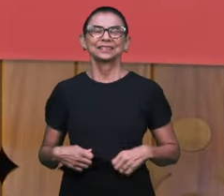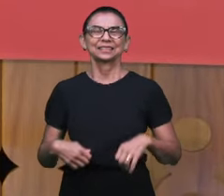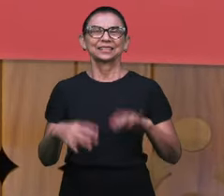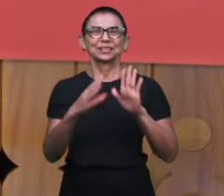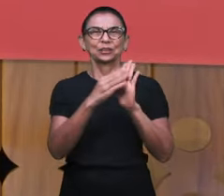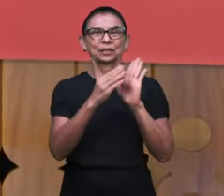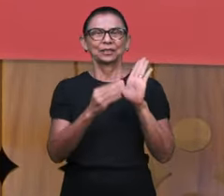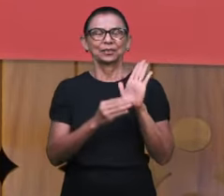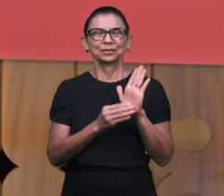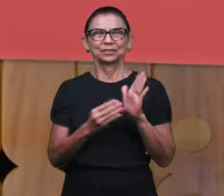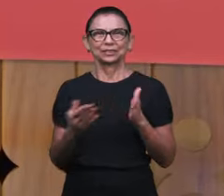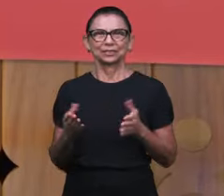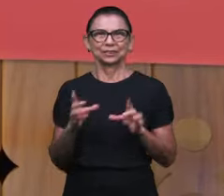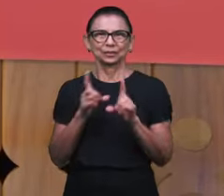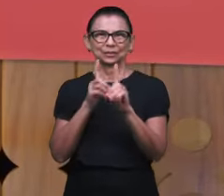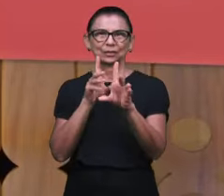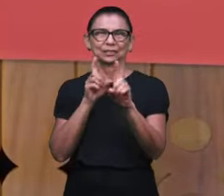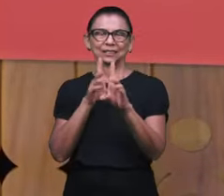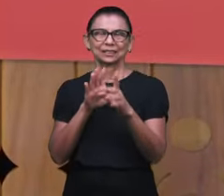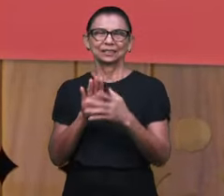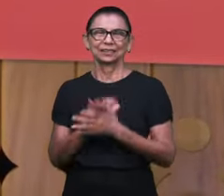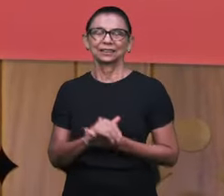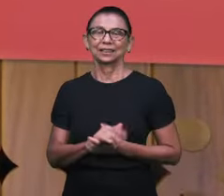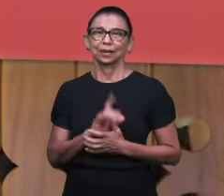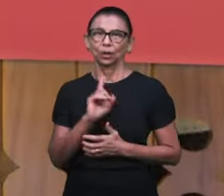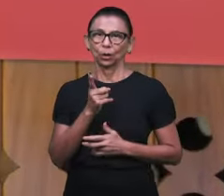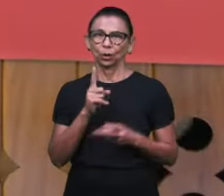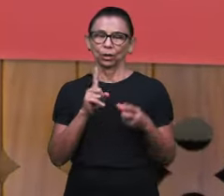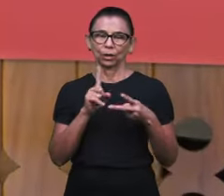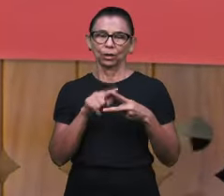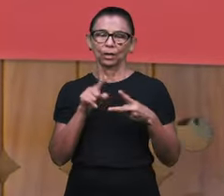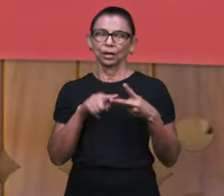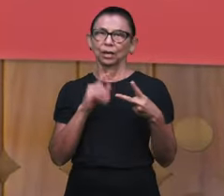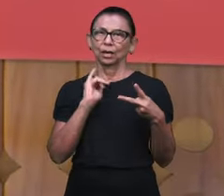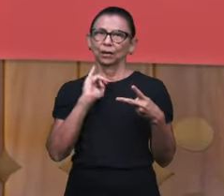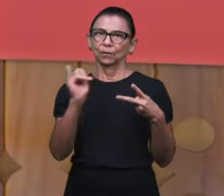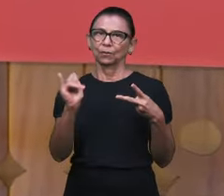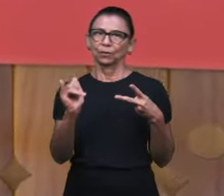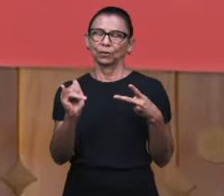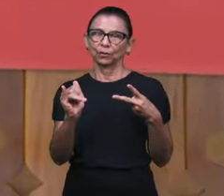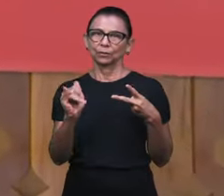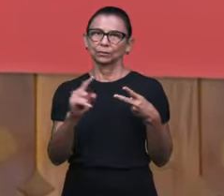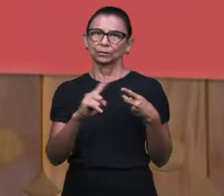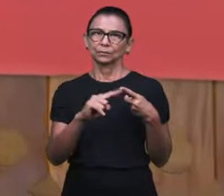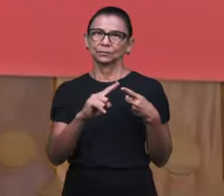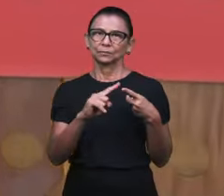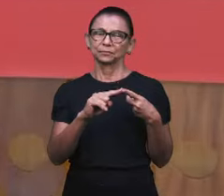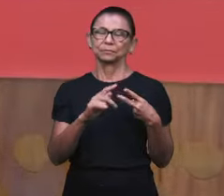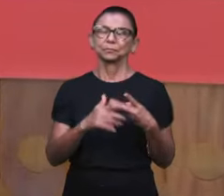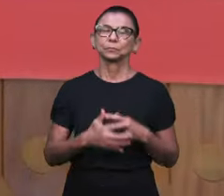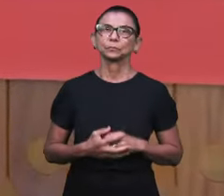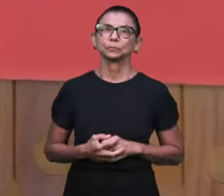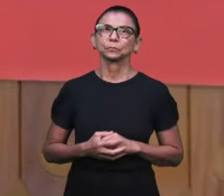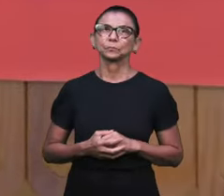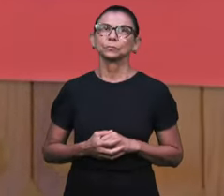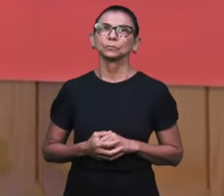de hoje com o pastor Gedeu Tigueiros. Antes, dois recados. O primeiro,